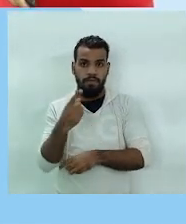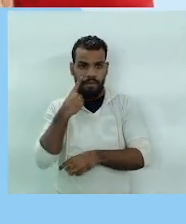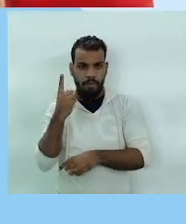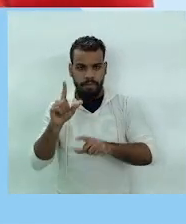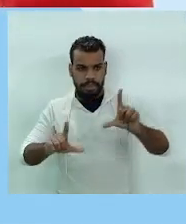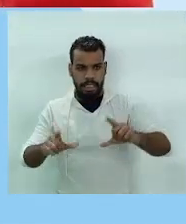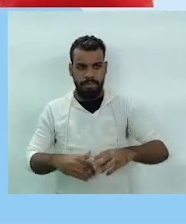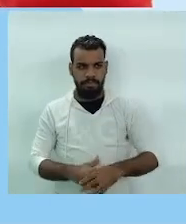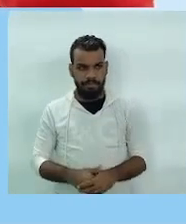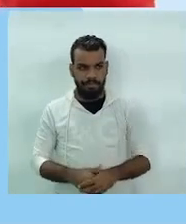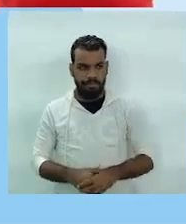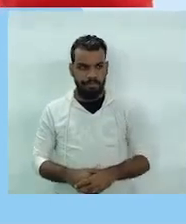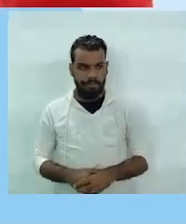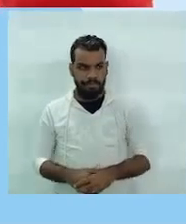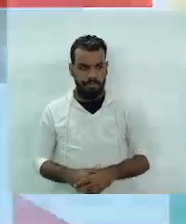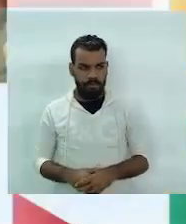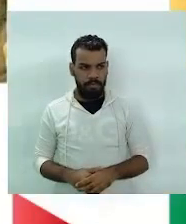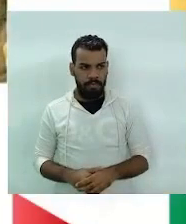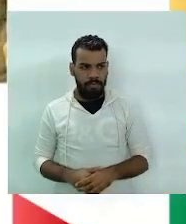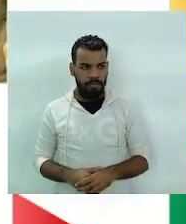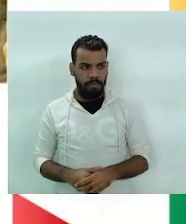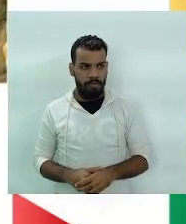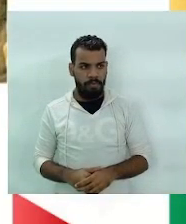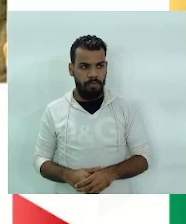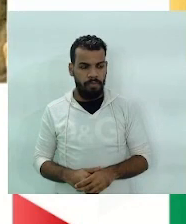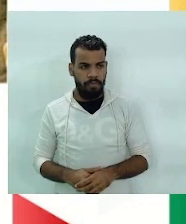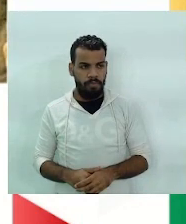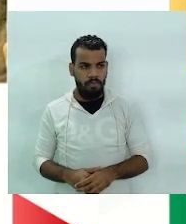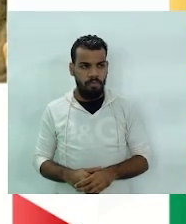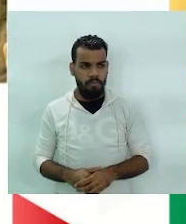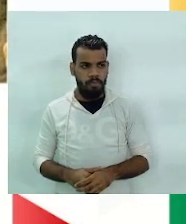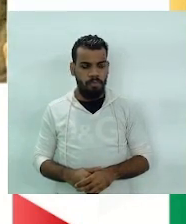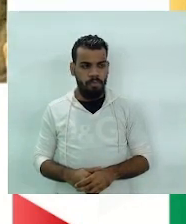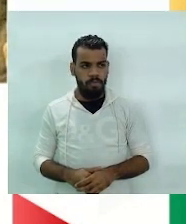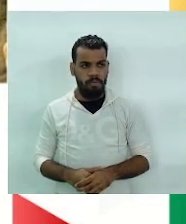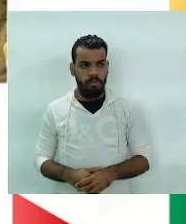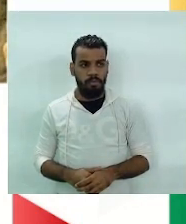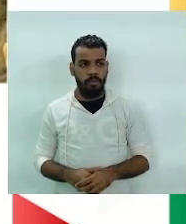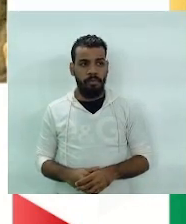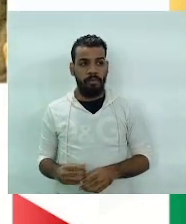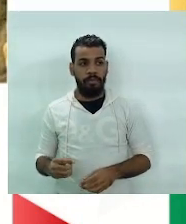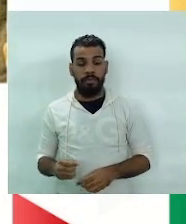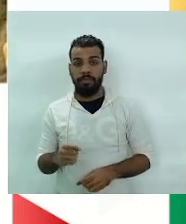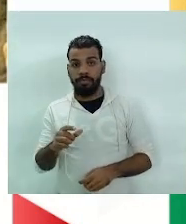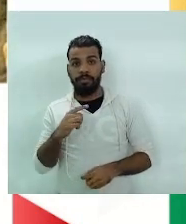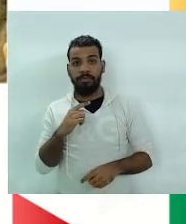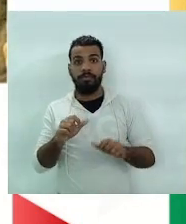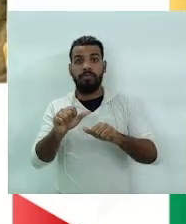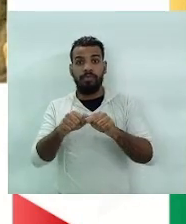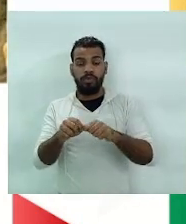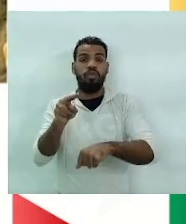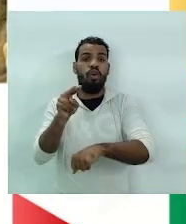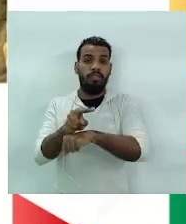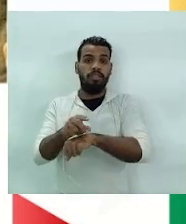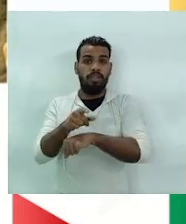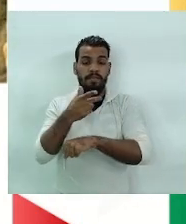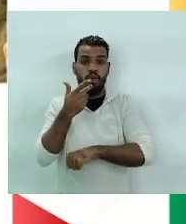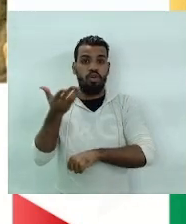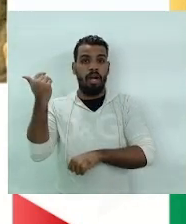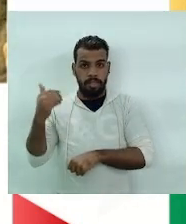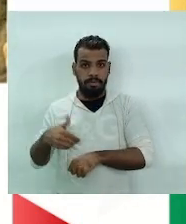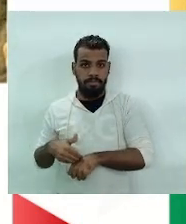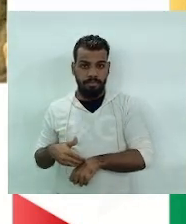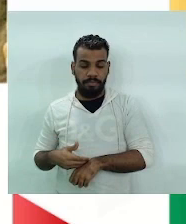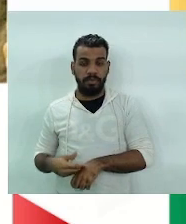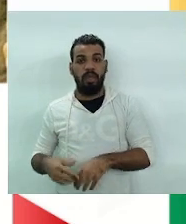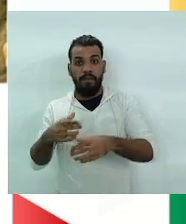tela. Tipos de fossilização. Nós temos a moldagem, a mineralização e a conservação, como foi falado anteriormente.